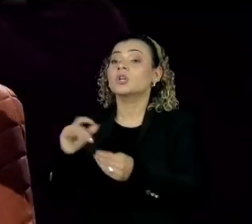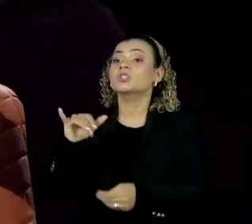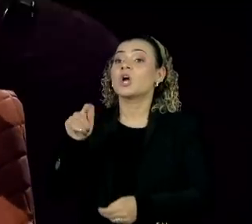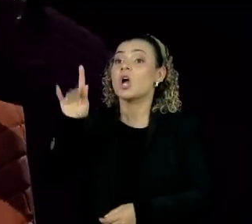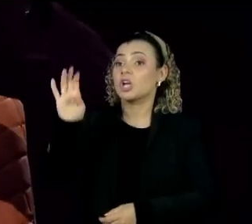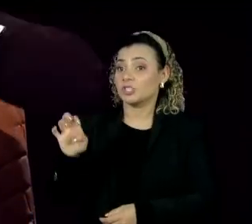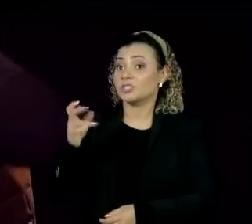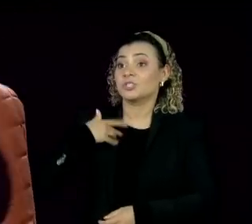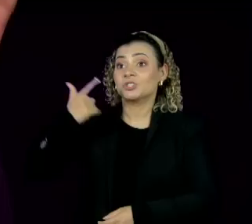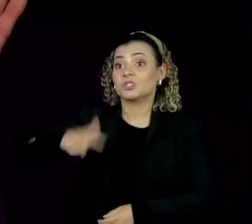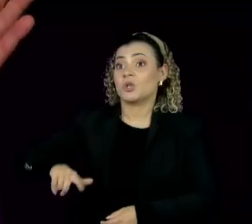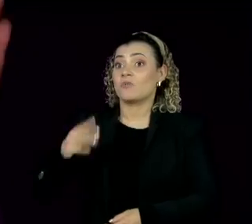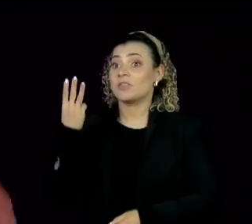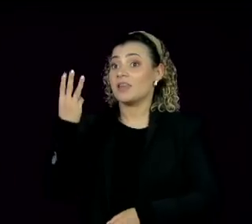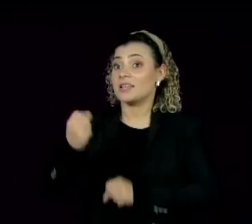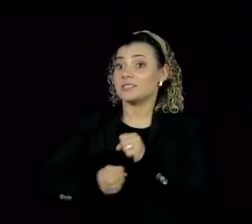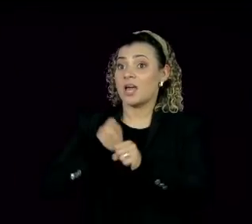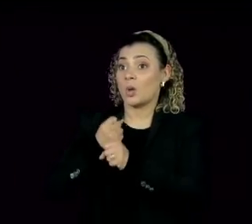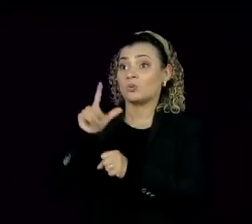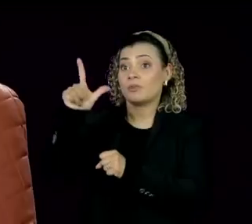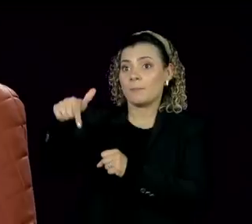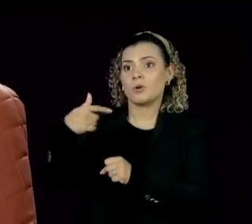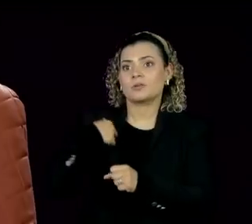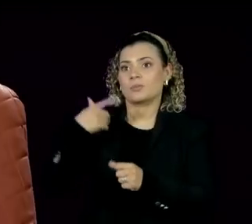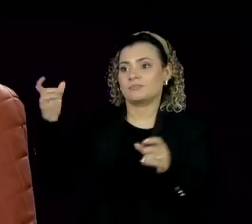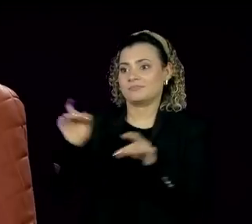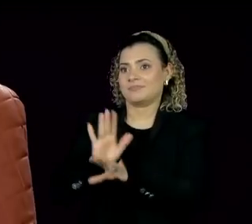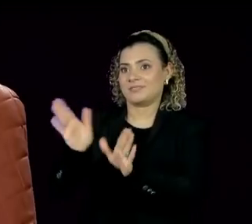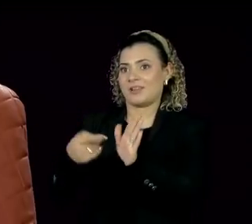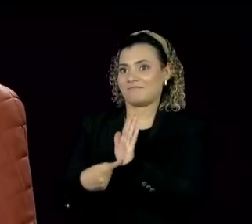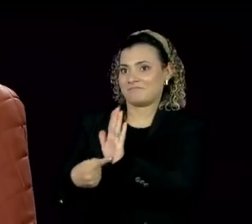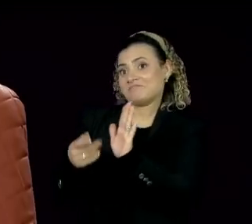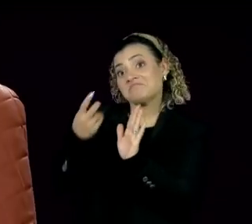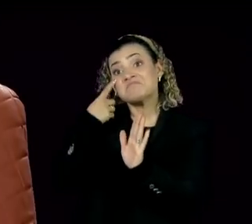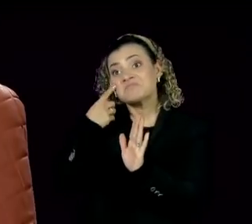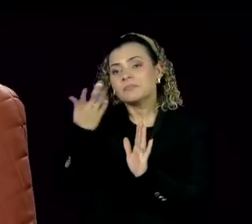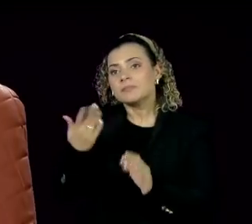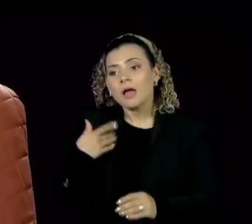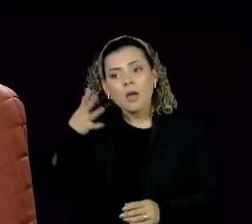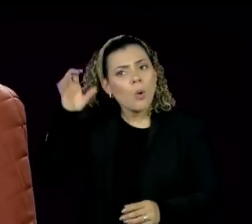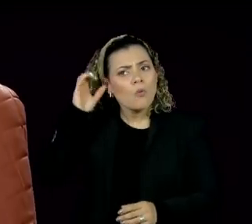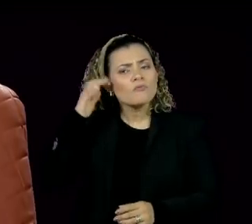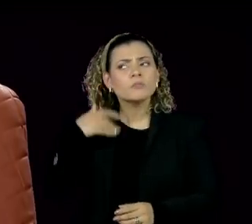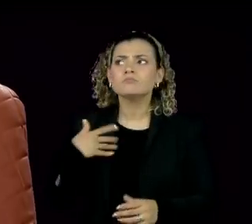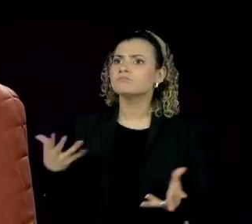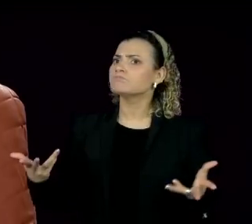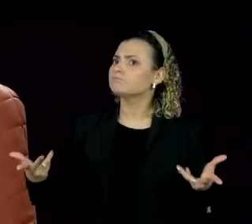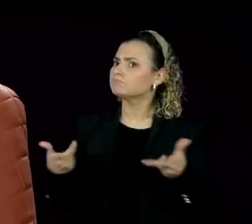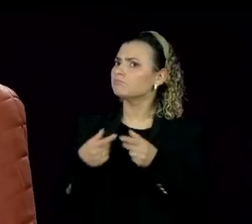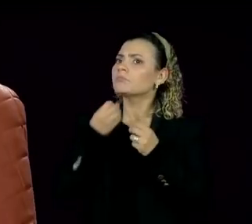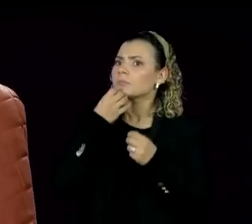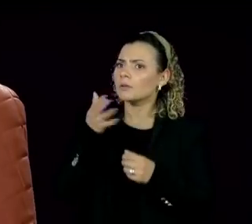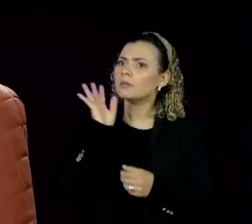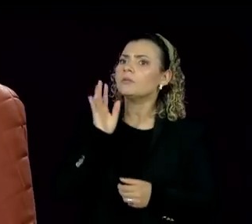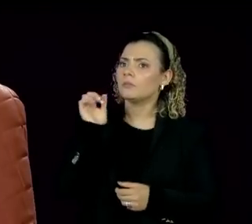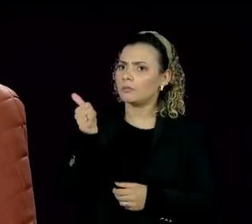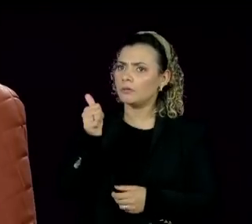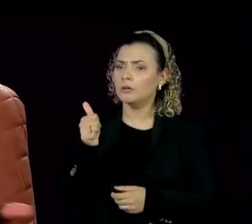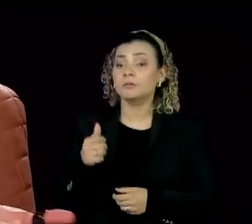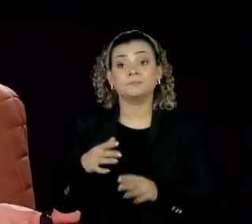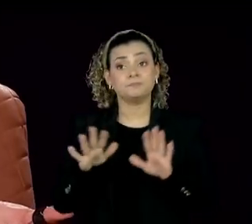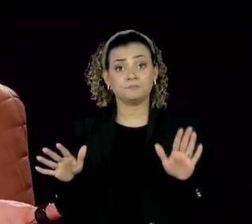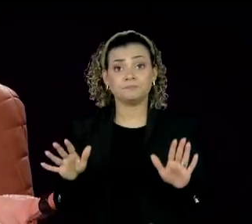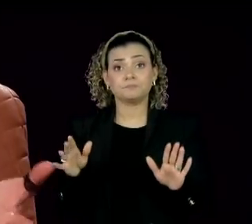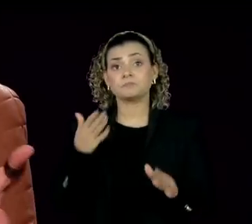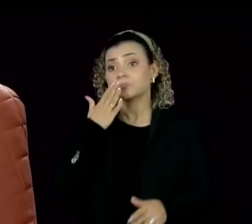aqui de novo. Olha 3 eu. anos depois. Aí ele ouviu o material, achou super bacana, mas falou, olha, Fernanda, eu não